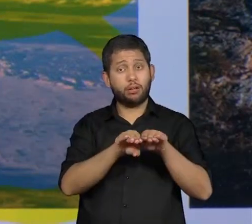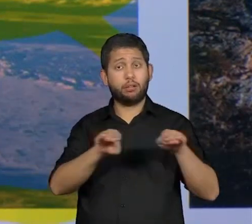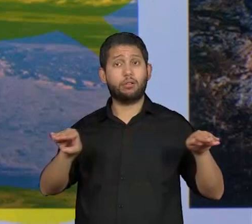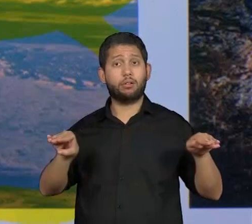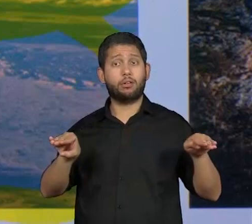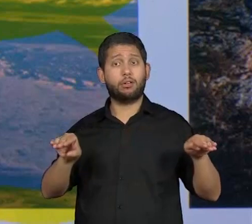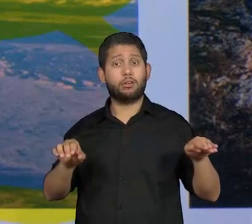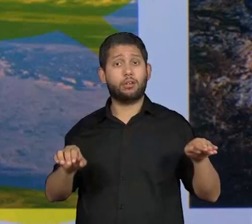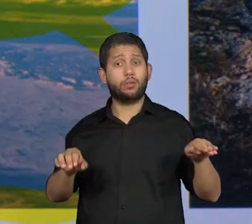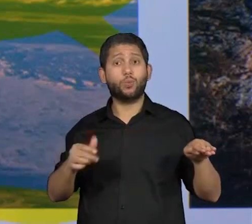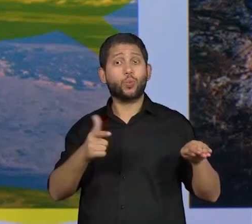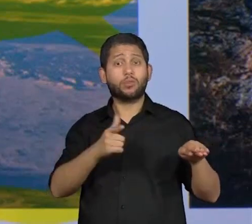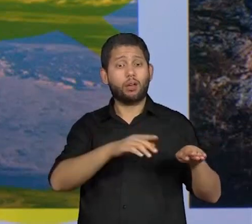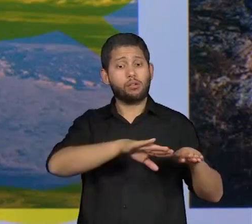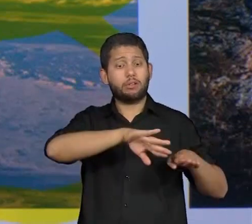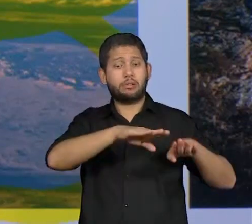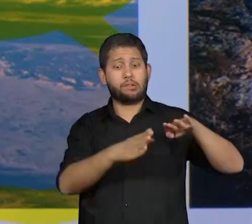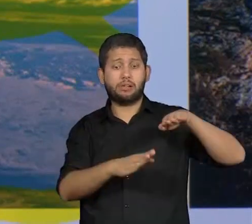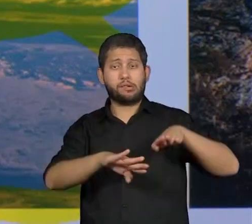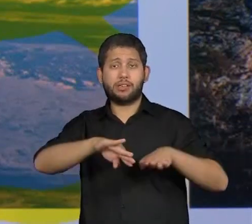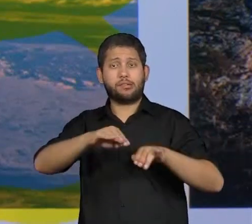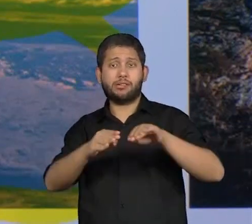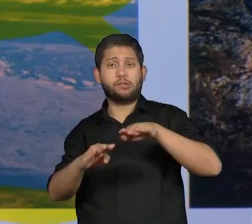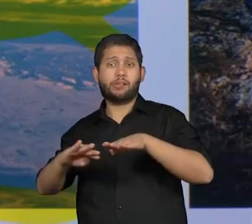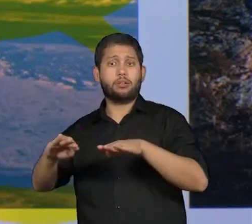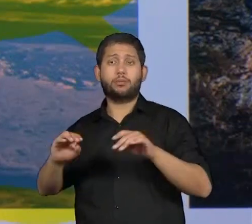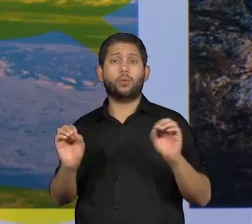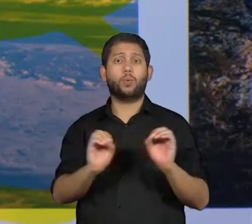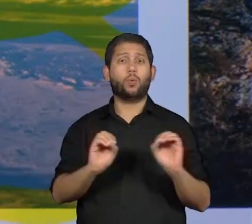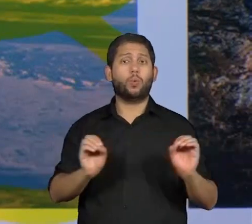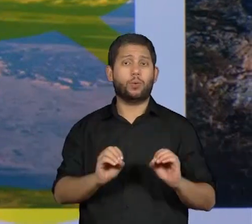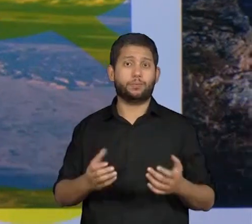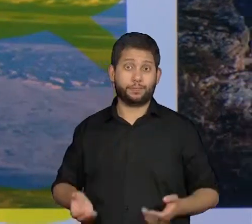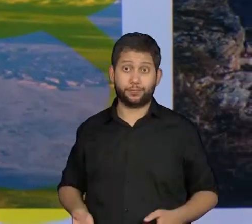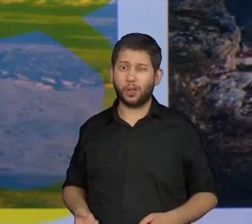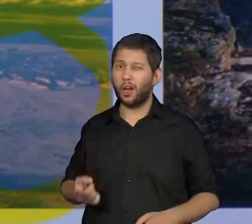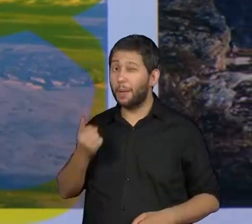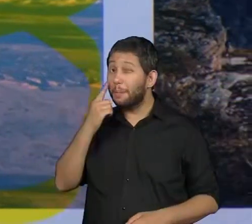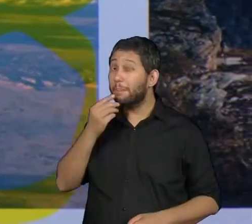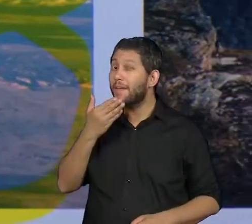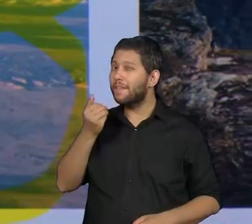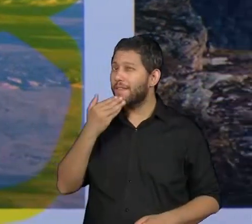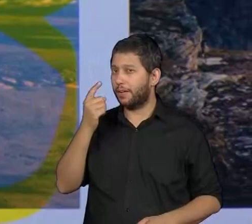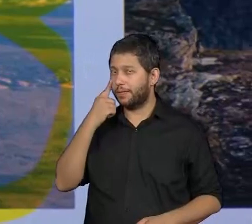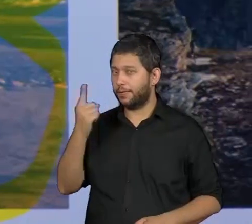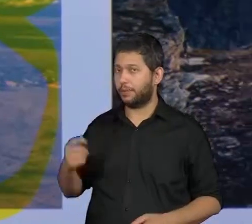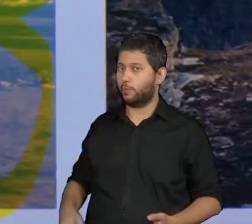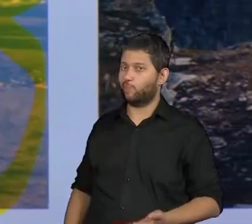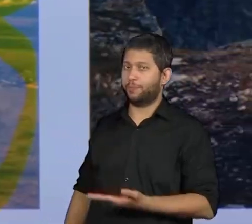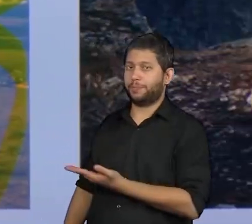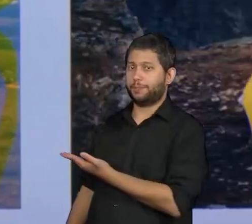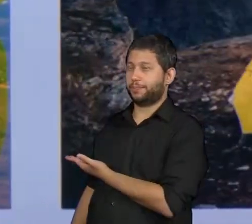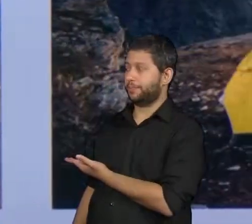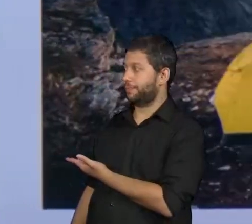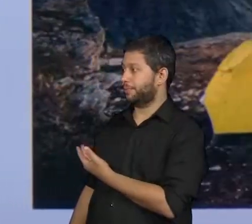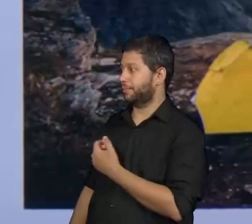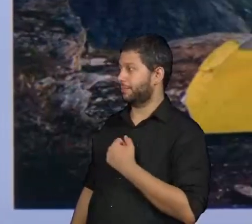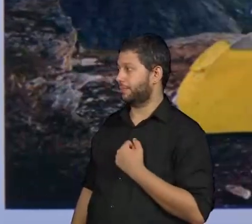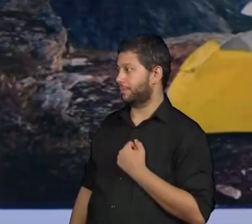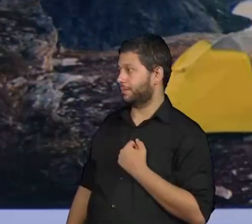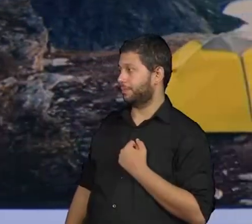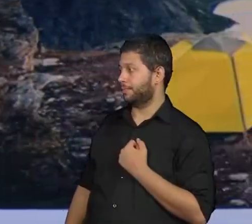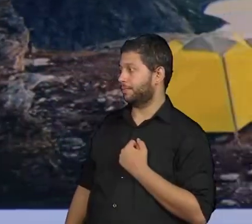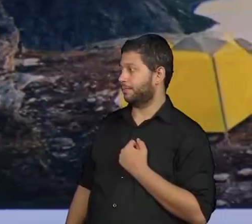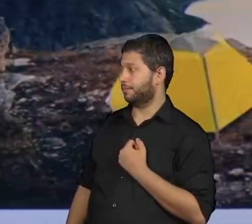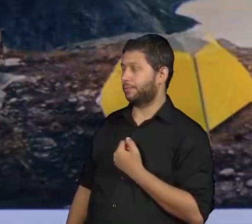Não tem muitas modificações. Vamos para a segunda imagem, porque aí vai ficar um pouco mais claro. Está chegando a segunda imagem aqui